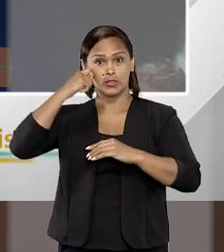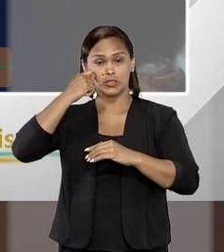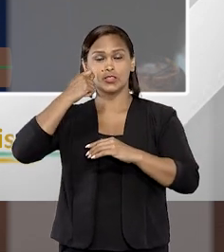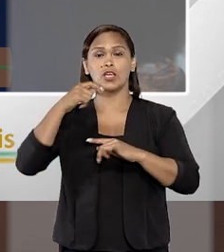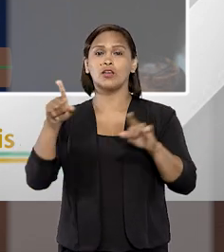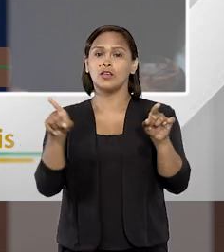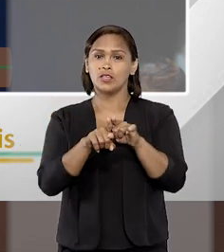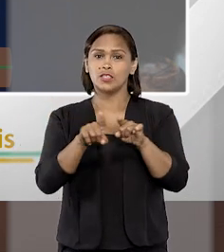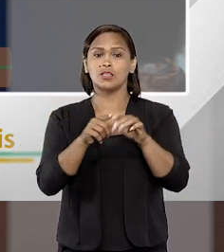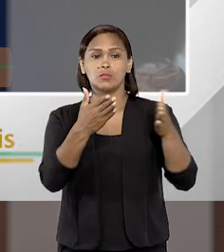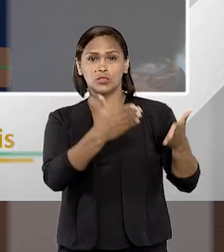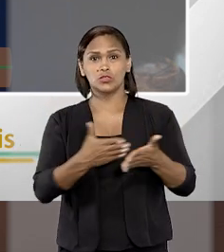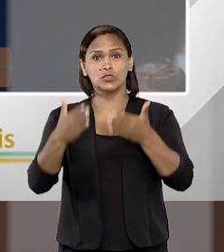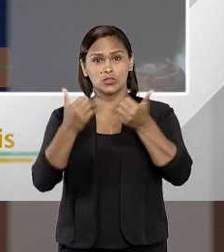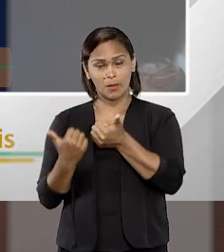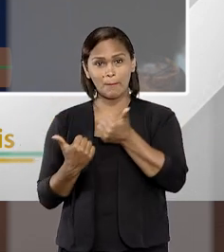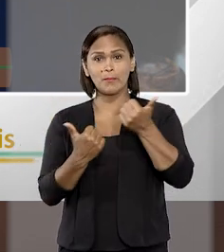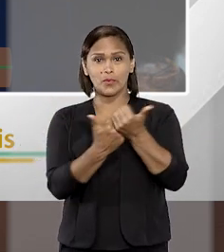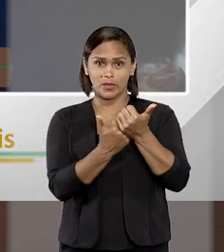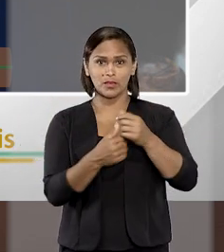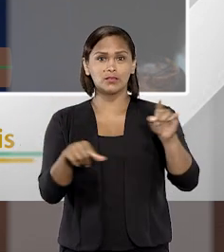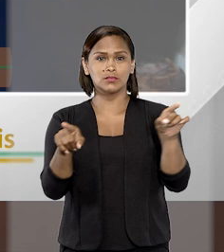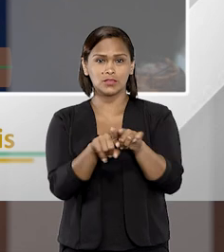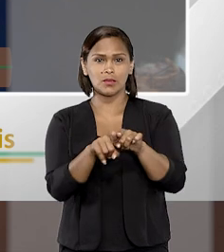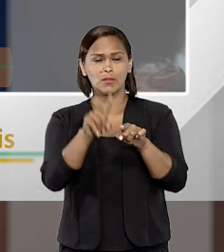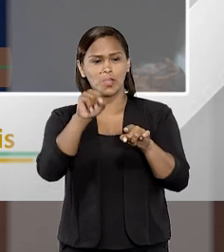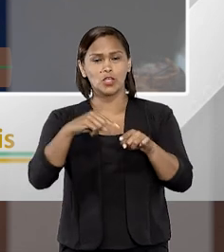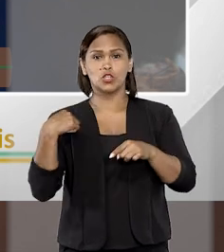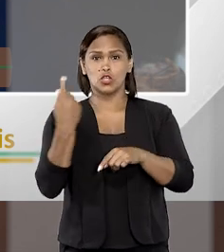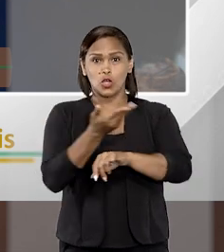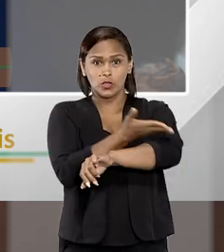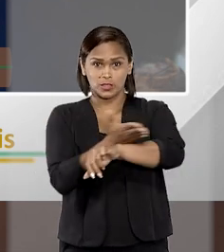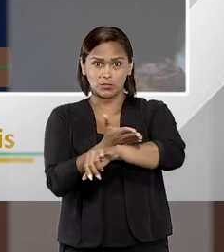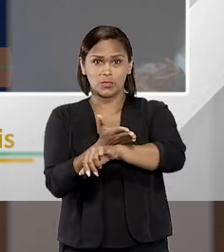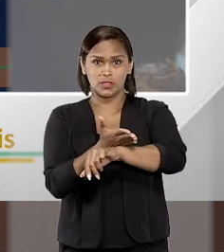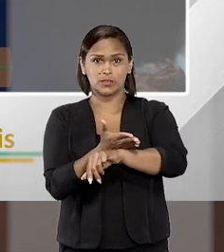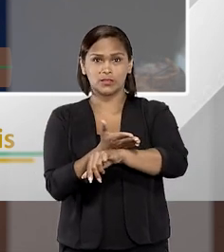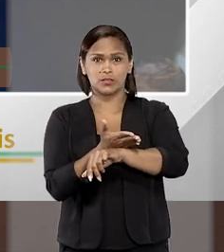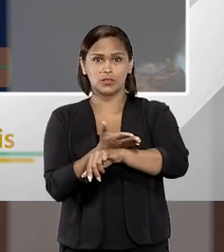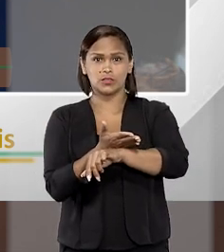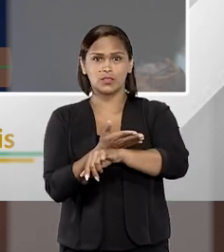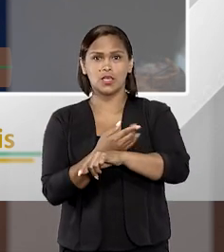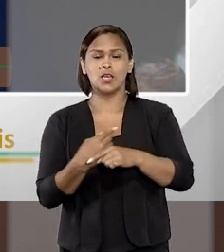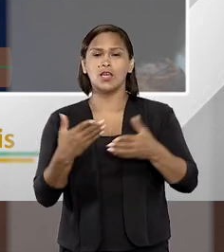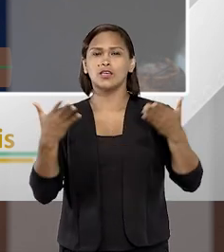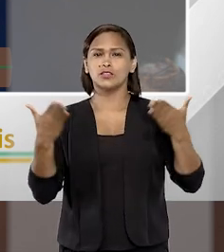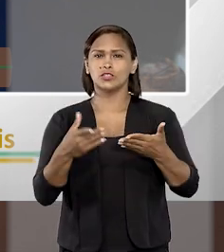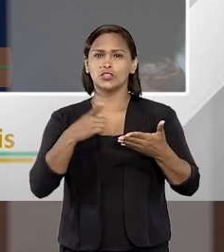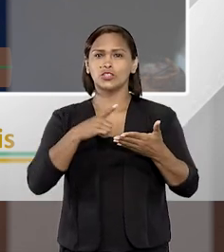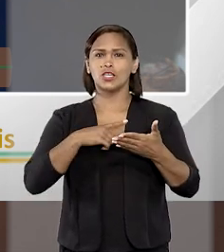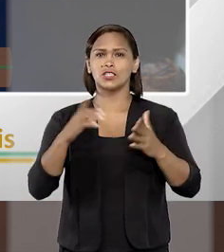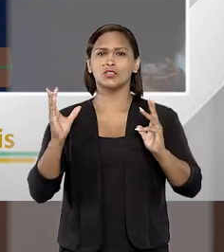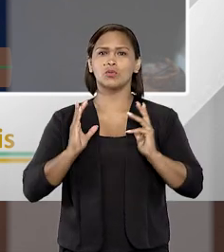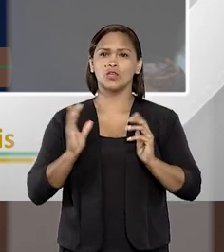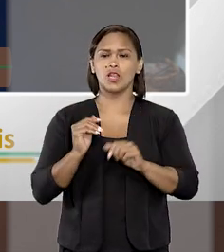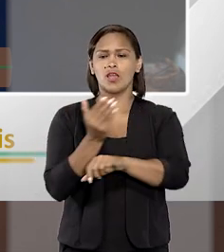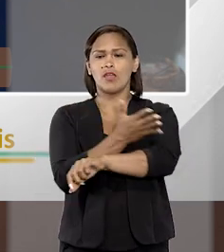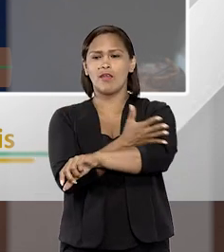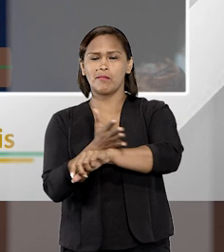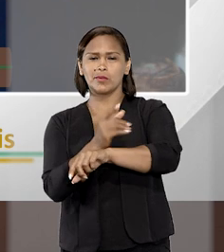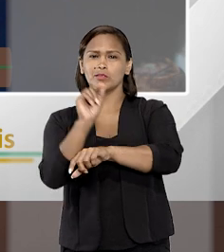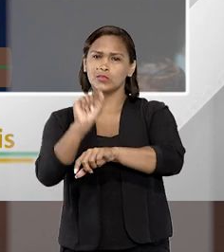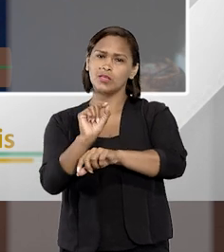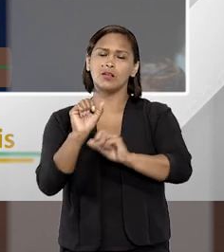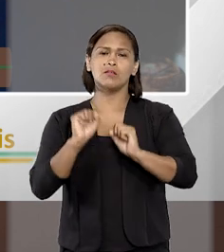inclusive nos estão auxiliando também nós brancos antes temos já os privilégios da branquitude